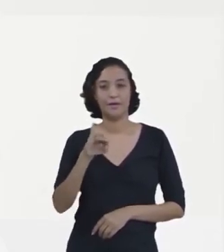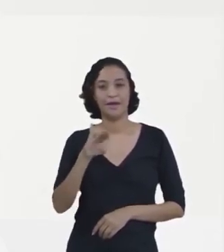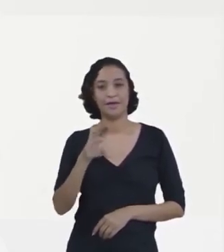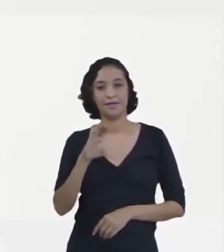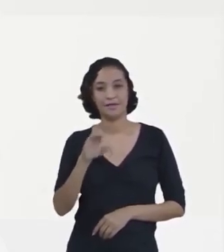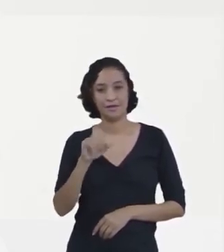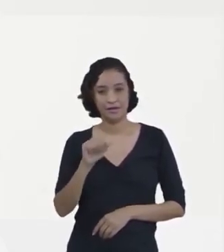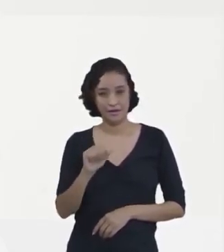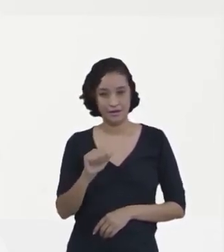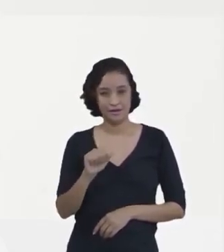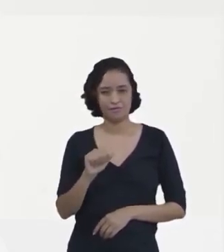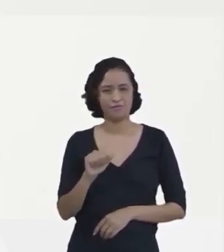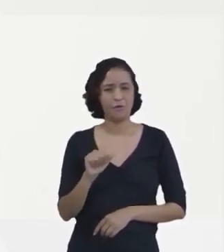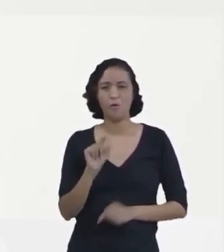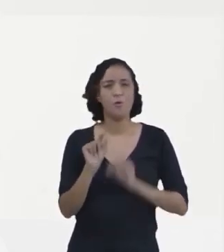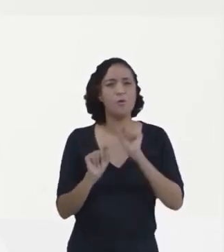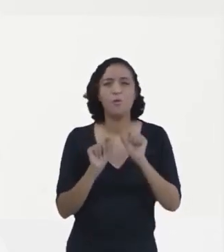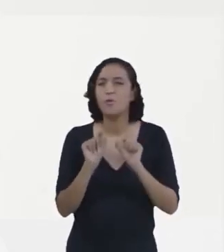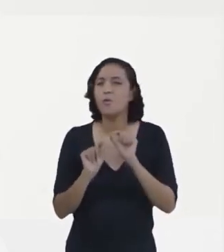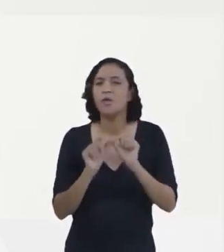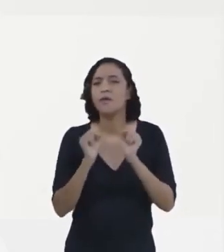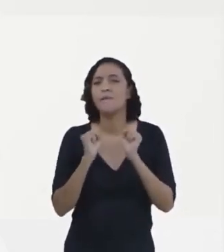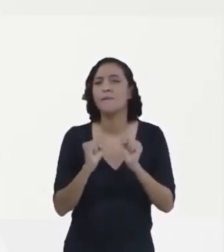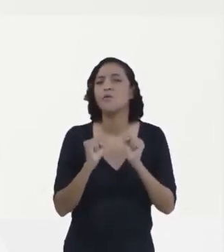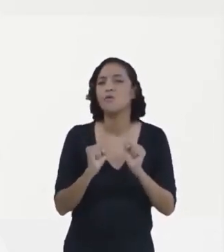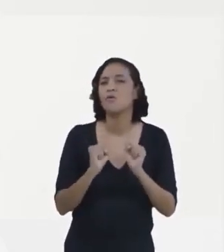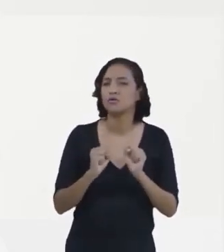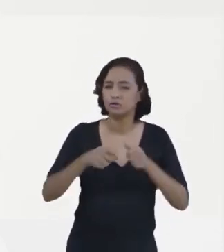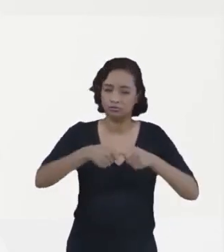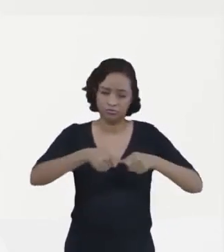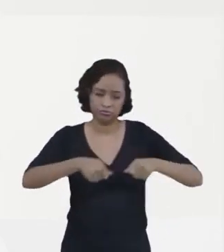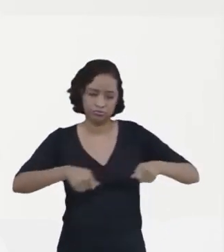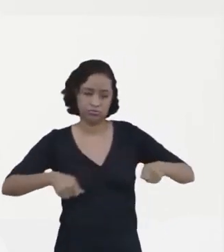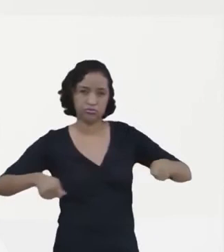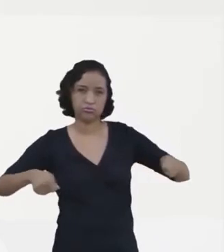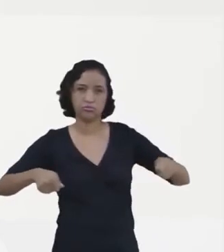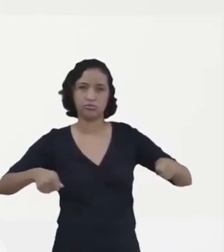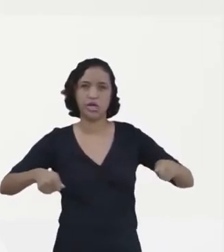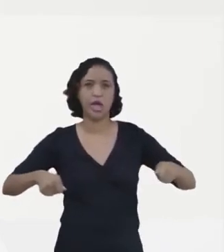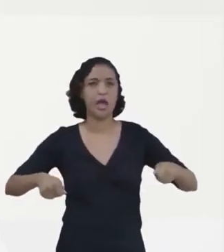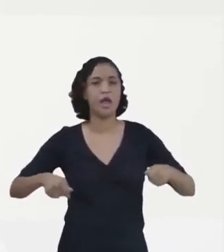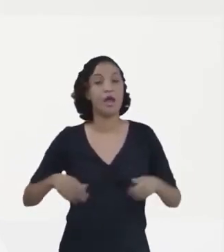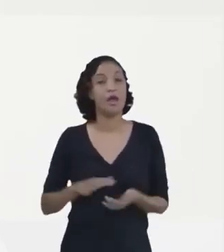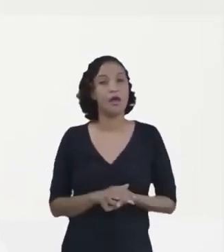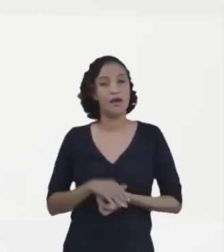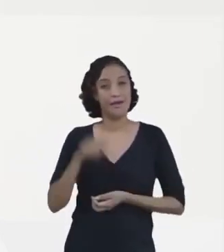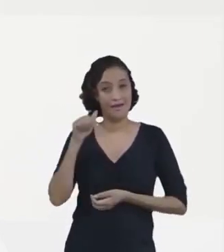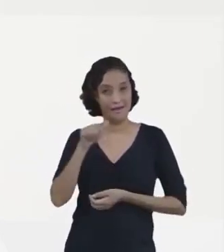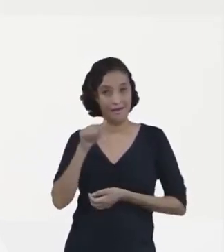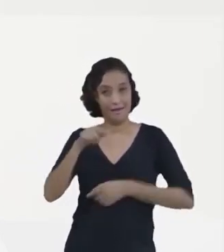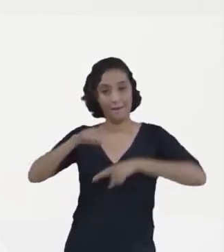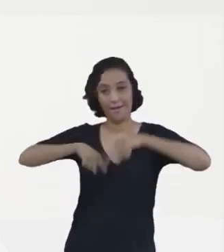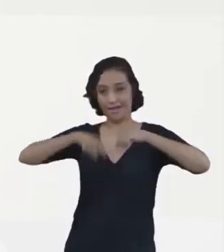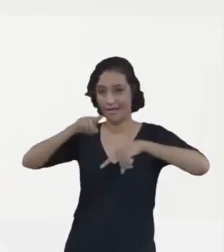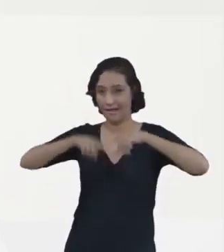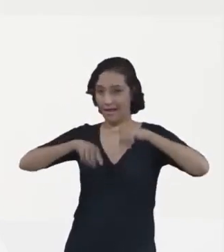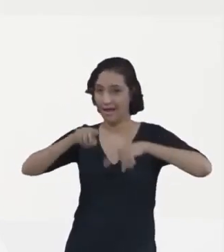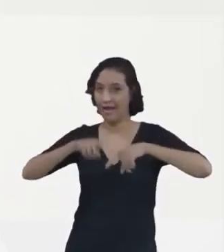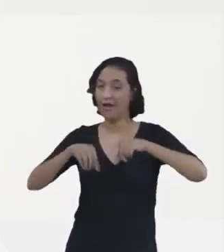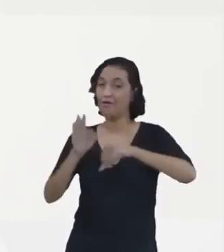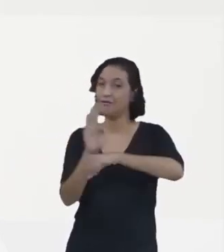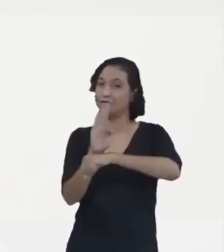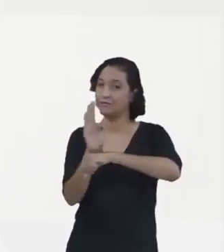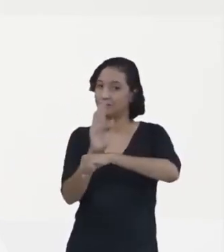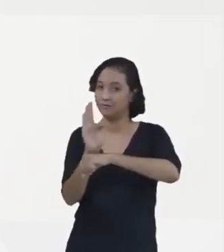podemos medir com fita métrica? Régua, fita métrica são instrumentos convencionais. O que